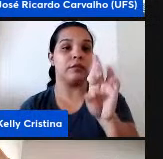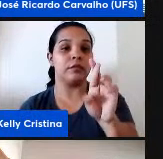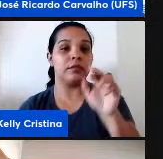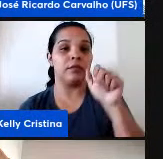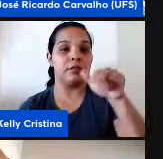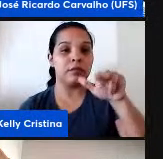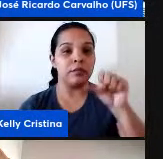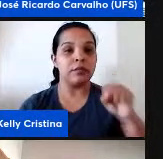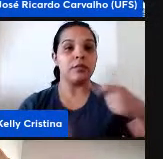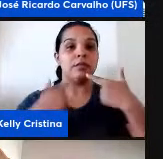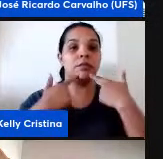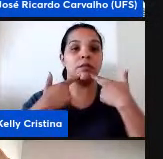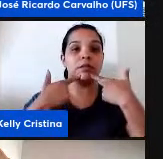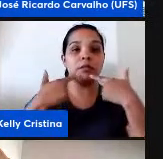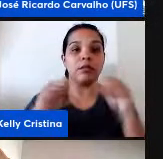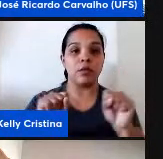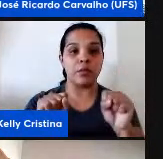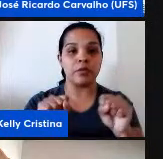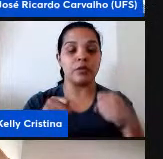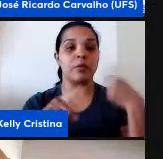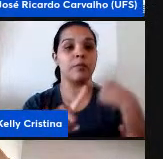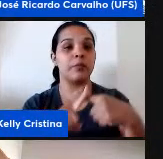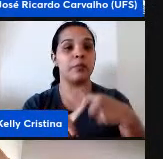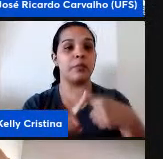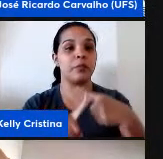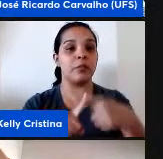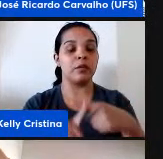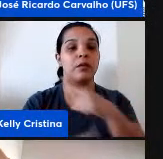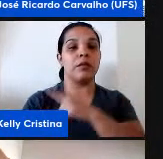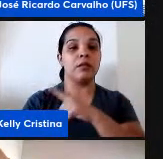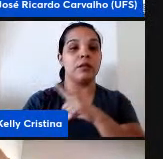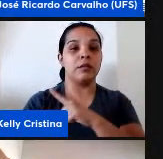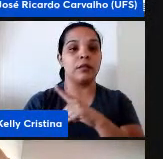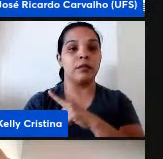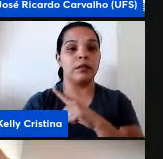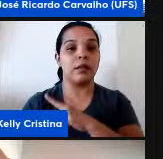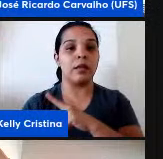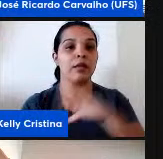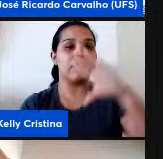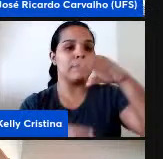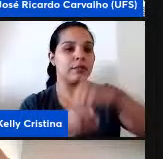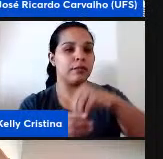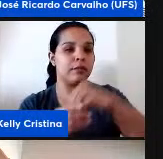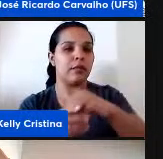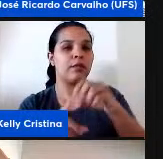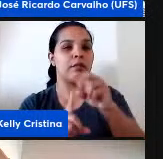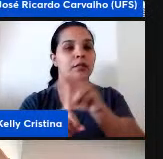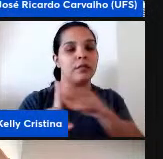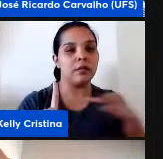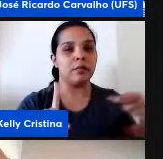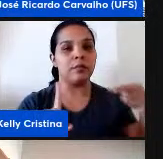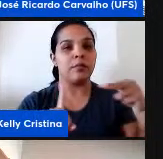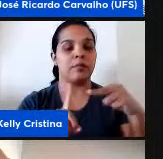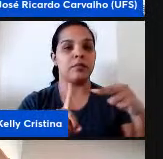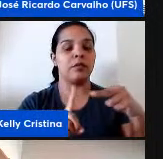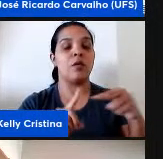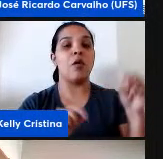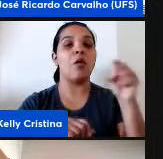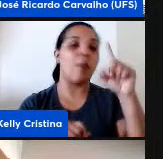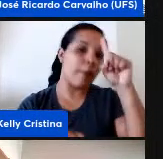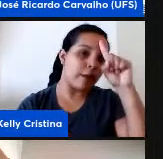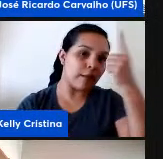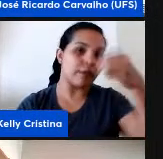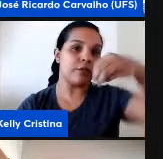porque eu prefiro usar o termo translinguística, porque a gente tem, dentro da perspectiva do Jackson, uma ideia de